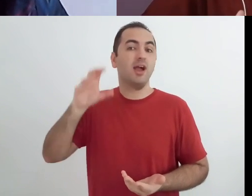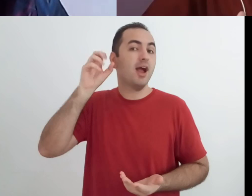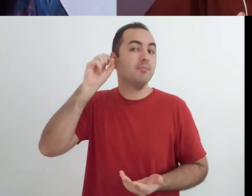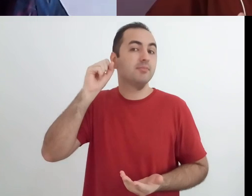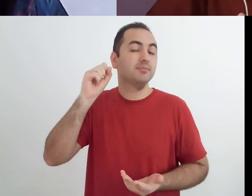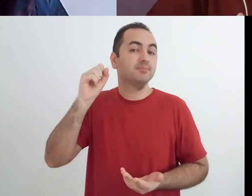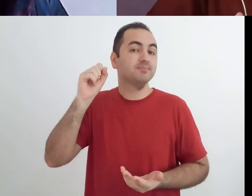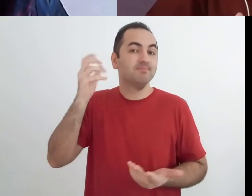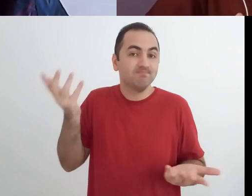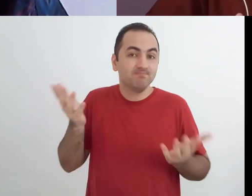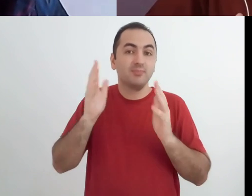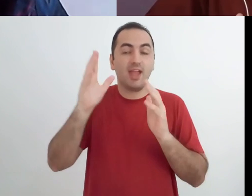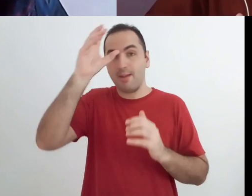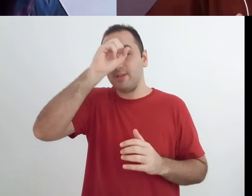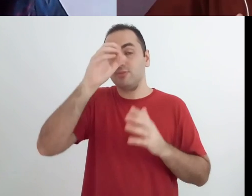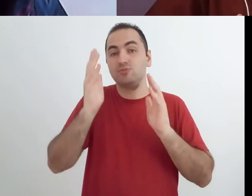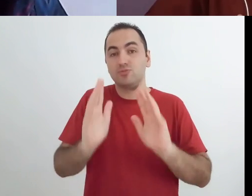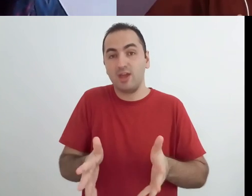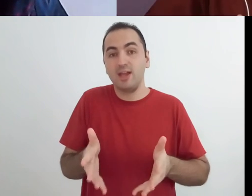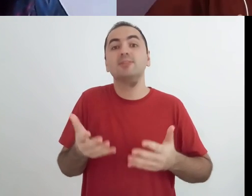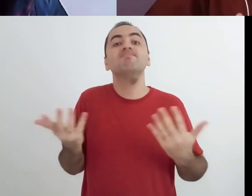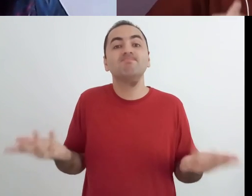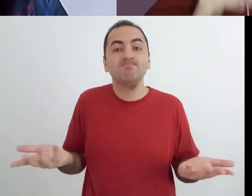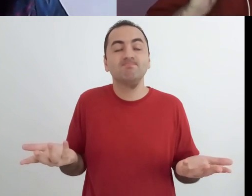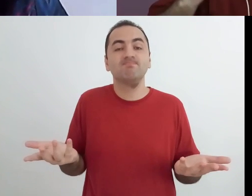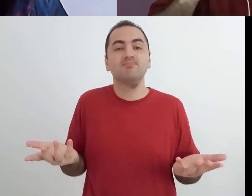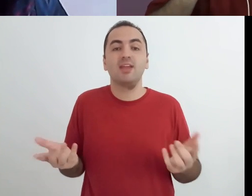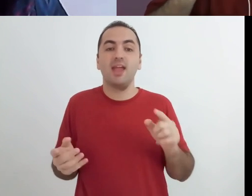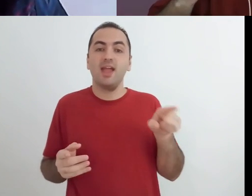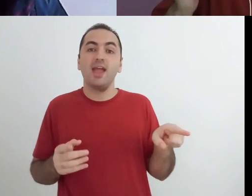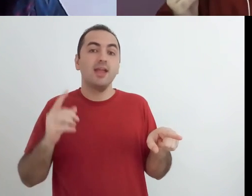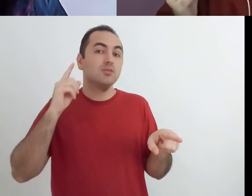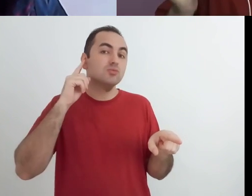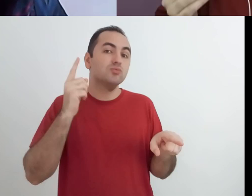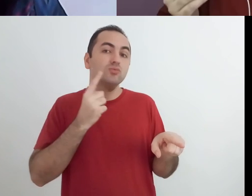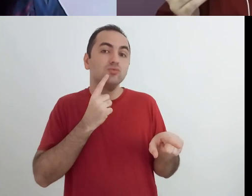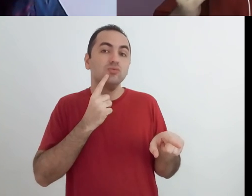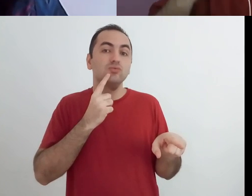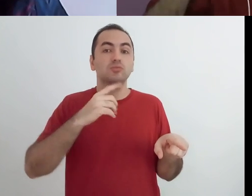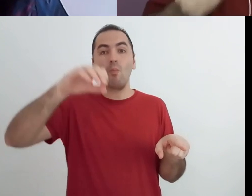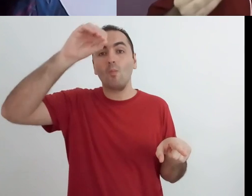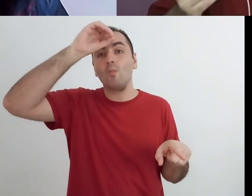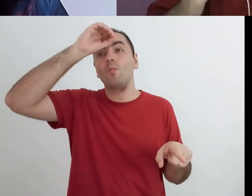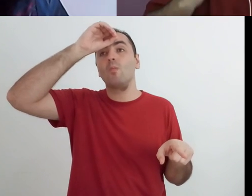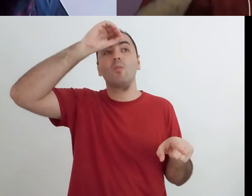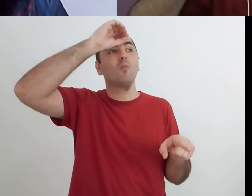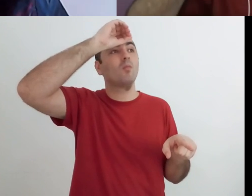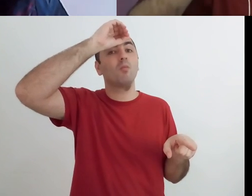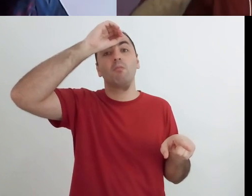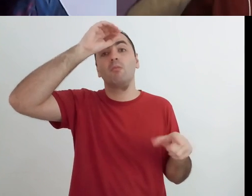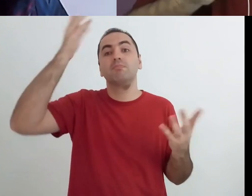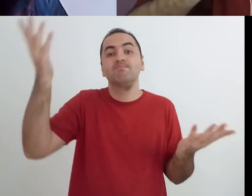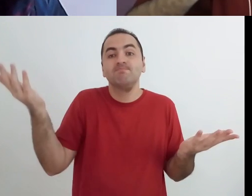já aprendeu com 1 ano de idade a falar em português, e a criança que fala em Libras, que é surda, ela só